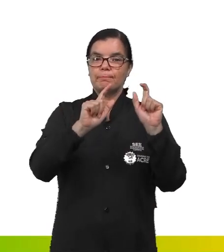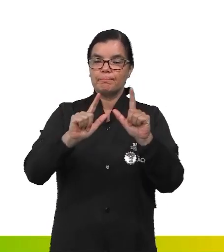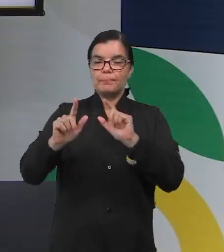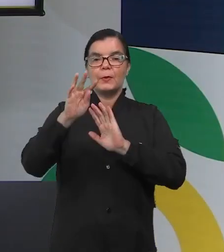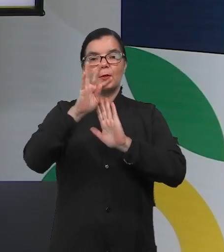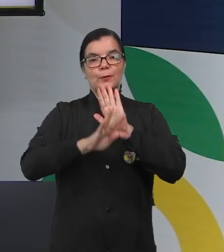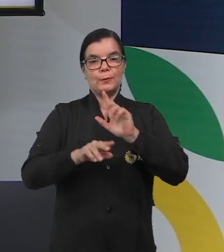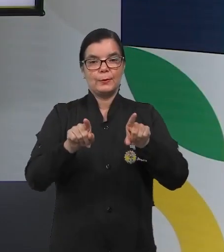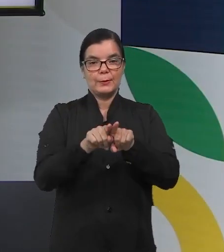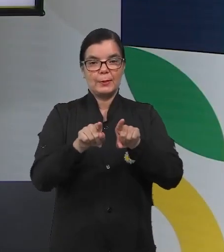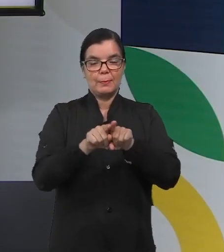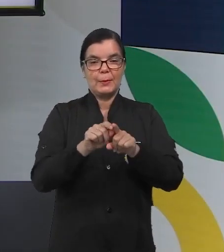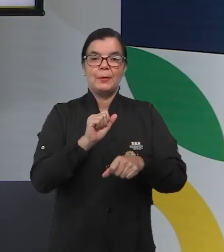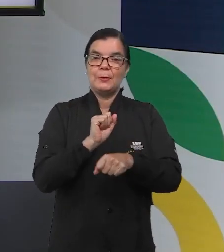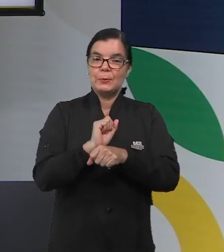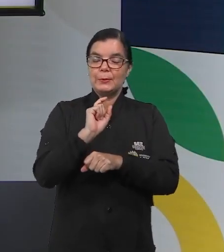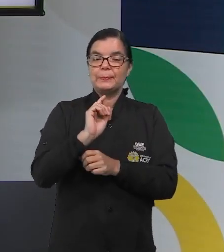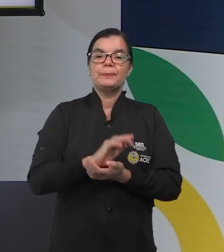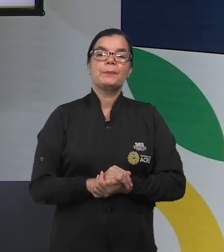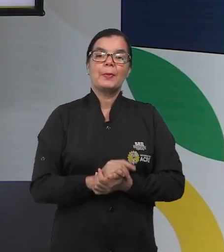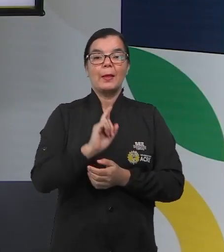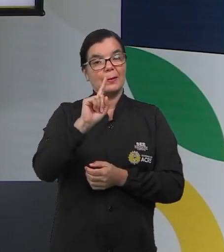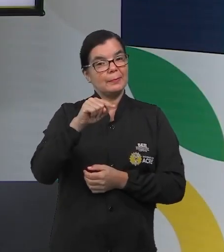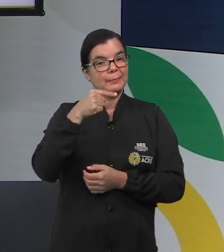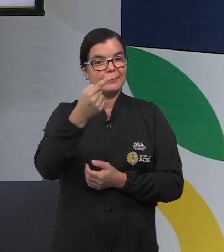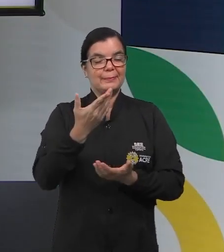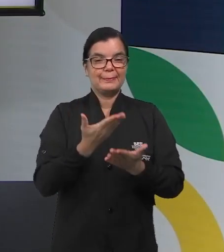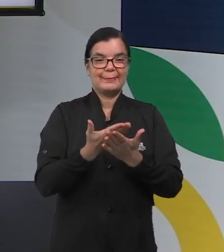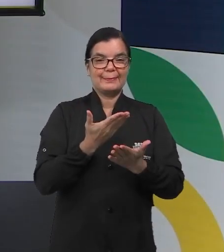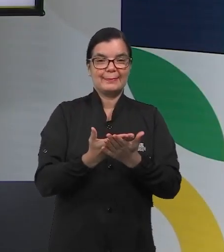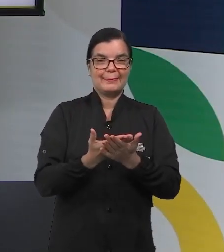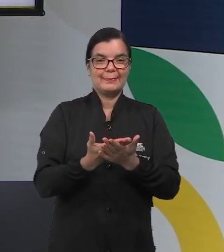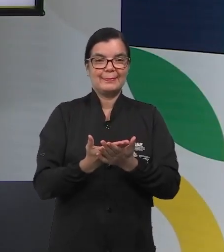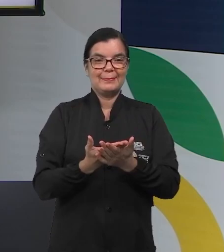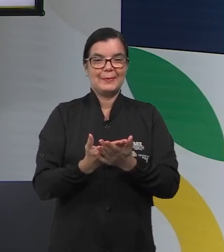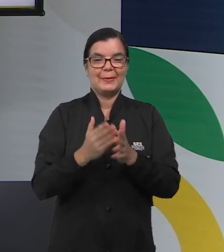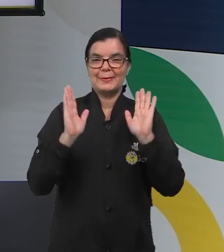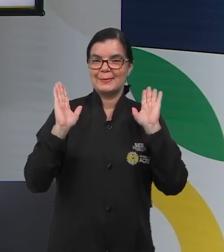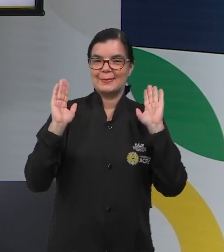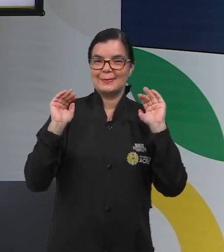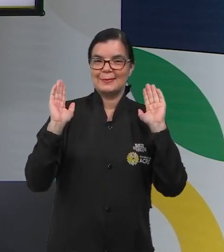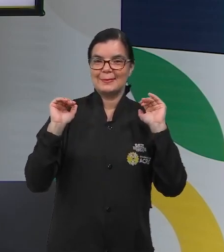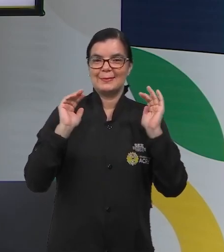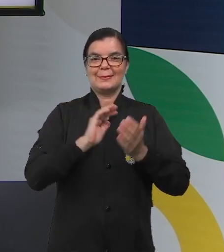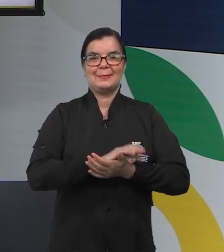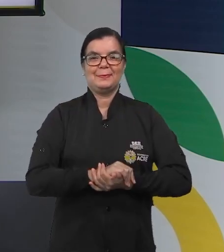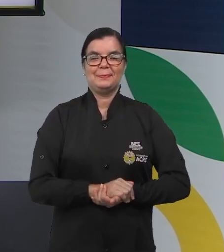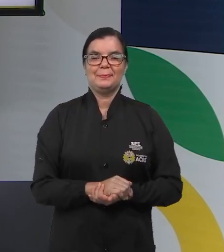textos. E espero vocês na nossa próxima aula. Até mais!